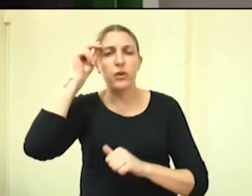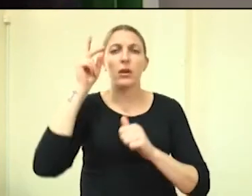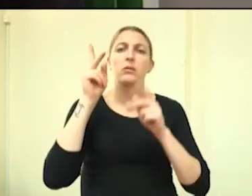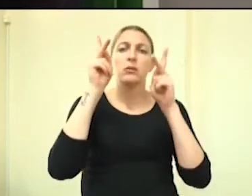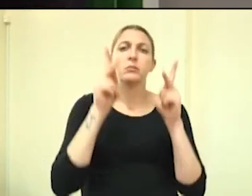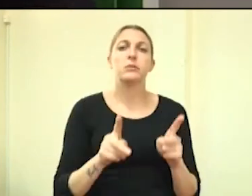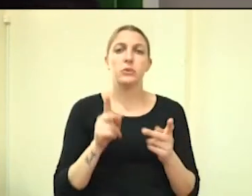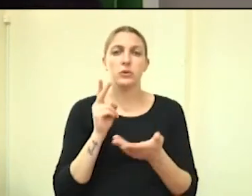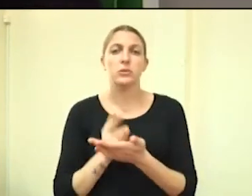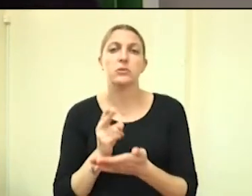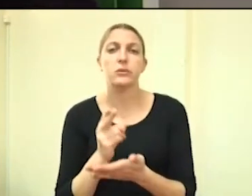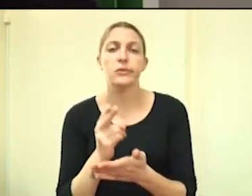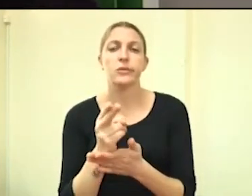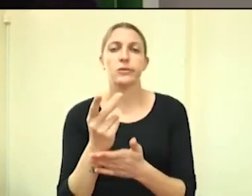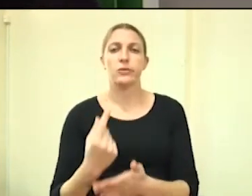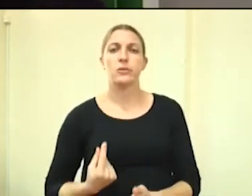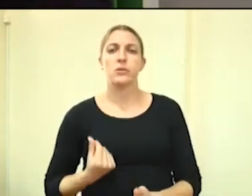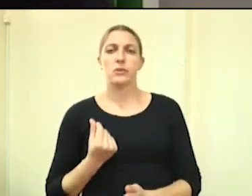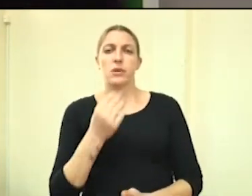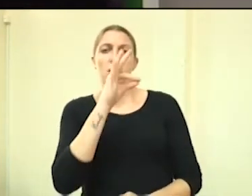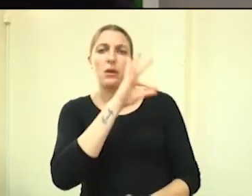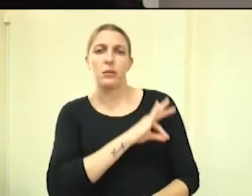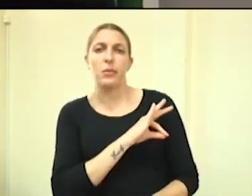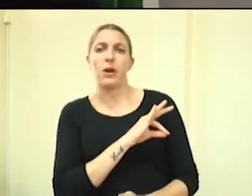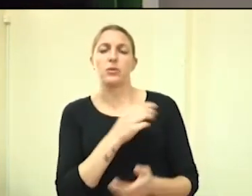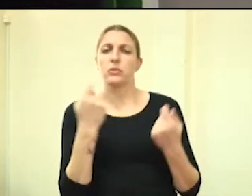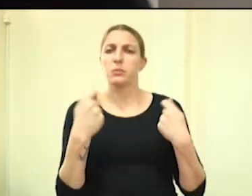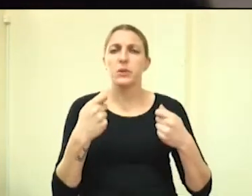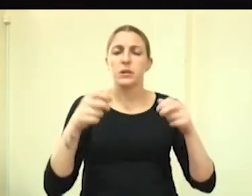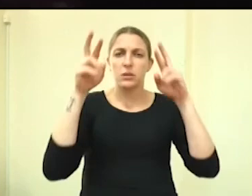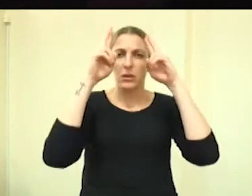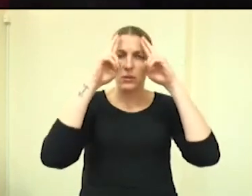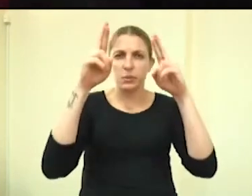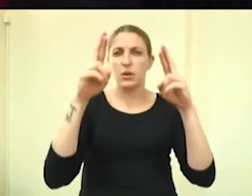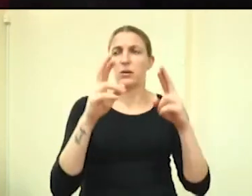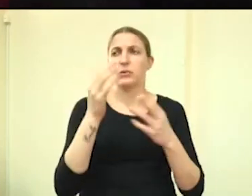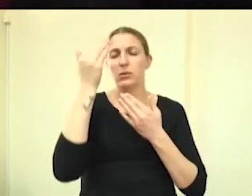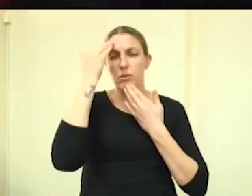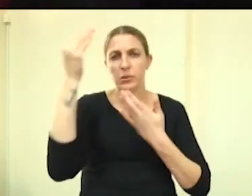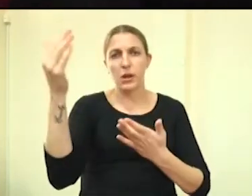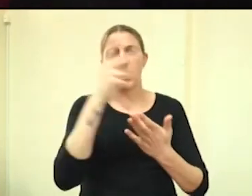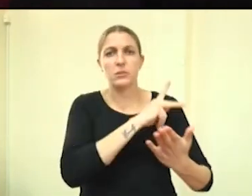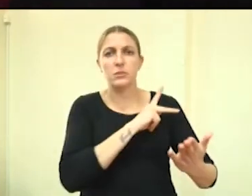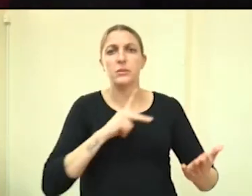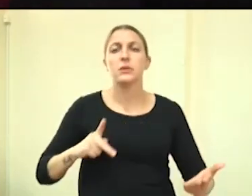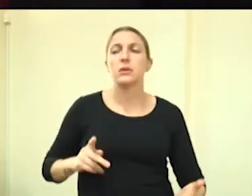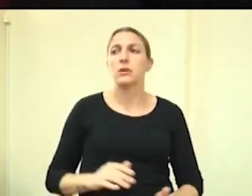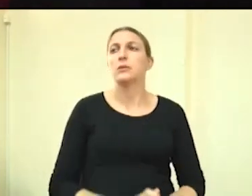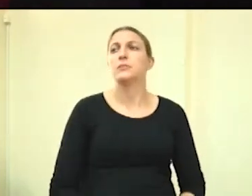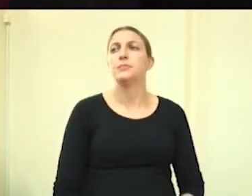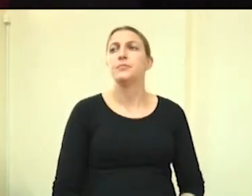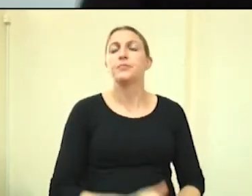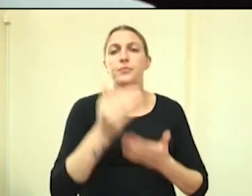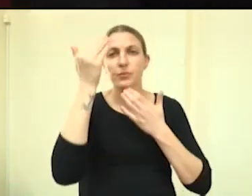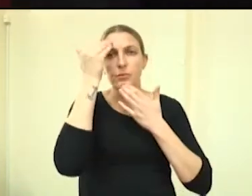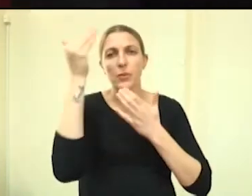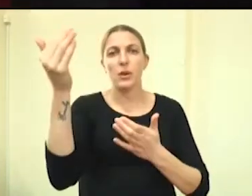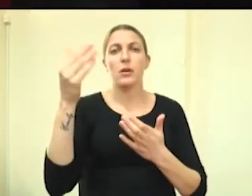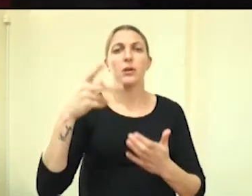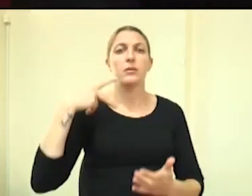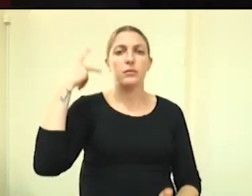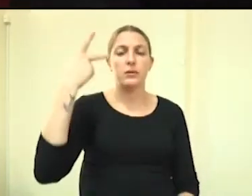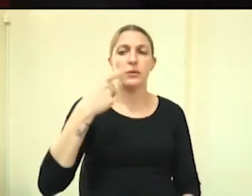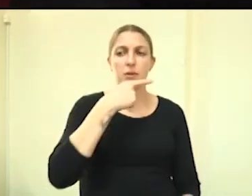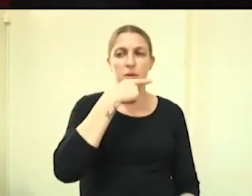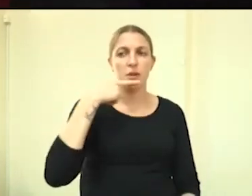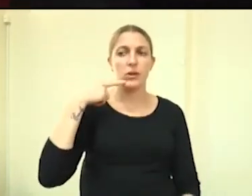têm que dar o valor e o devido respeito. Obrigado, senhor presidente. Obrigado, nobre colega, vereador Claudemir de Araújo.